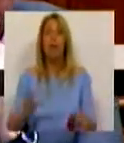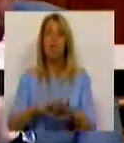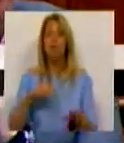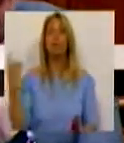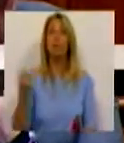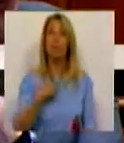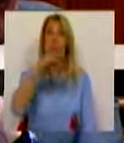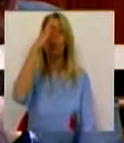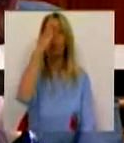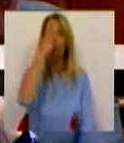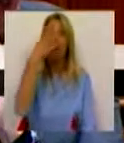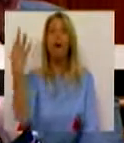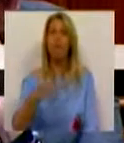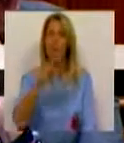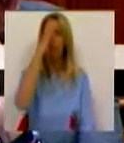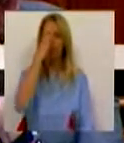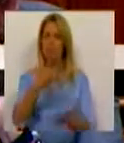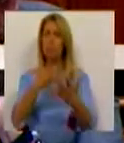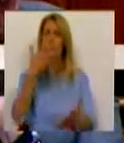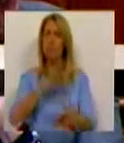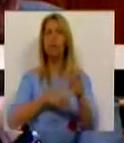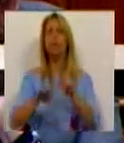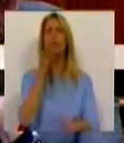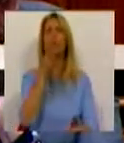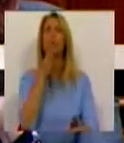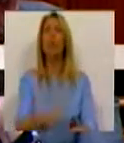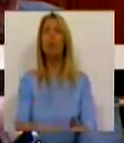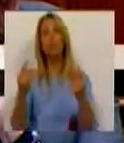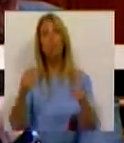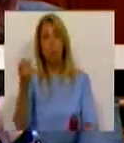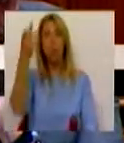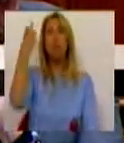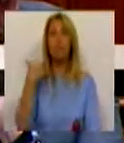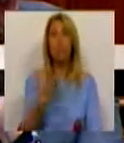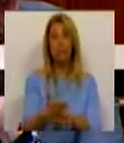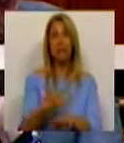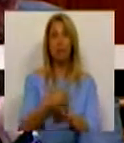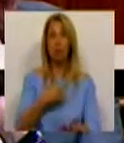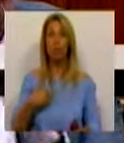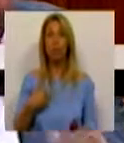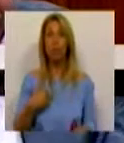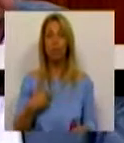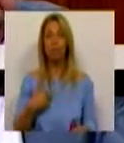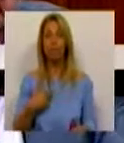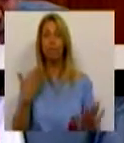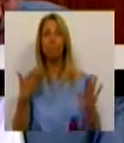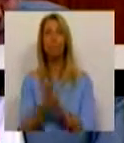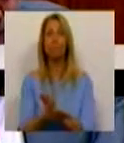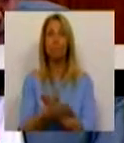esforço. E um esforço significativo, Sr. Deputado. Só o ano passado, no setor da saúde,